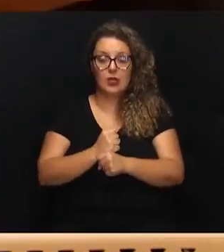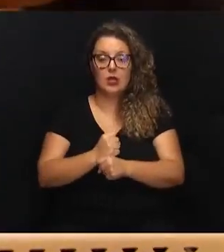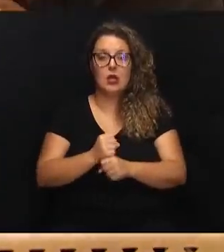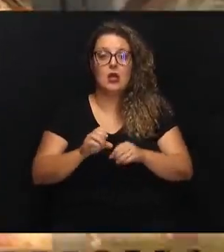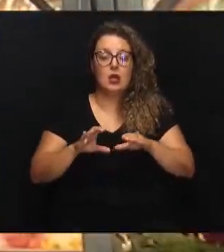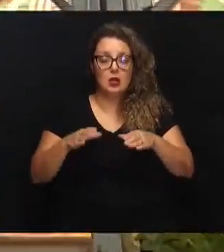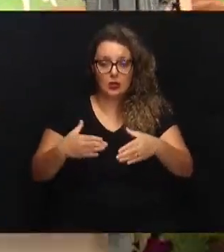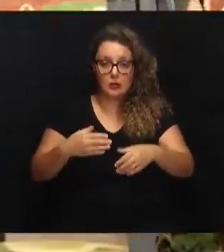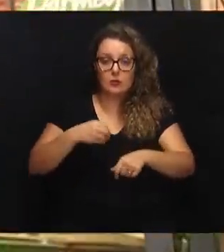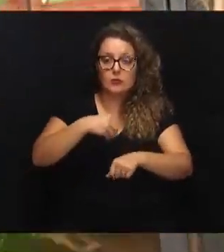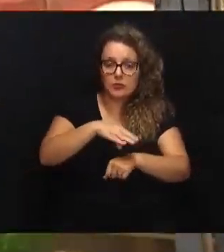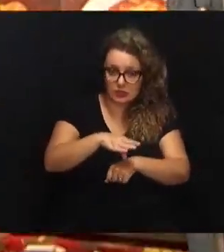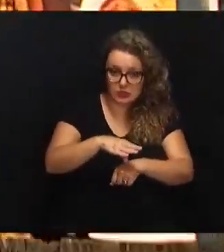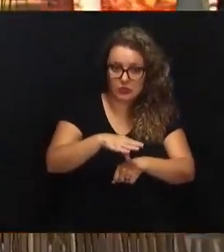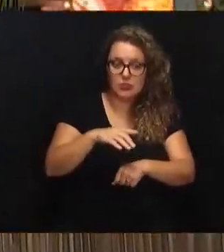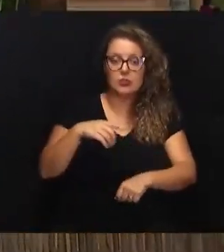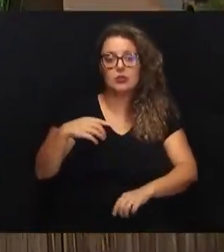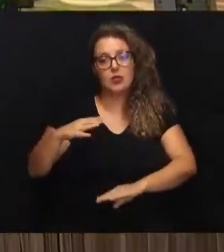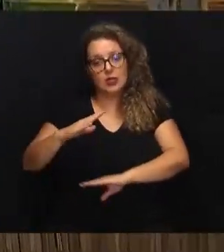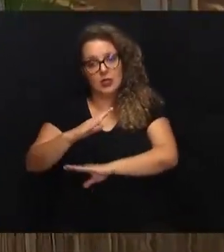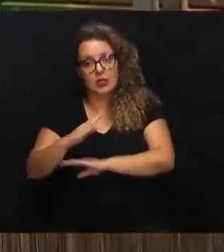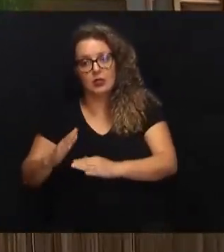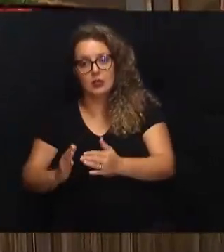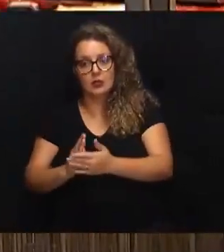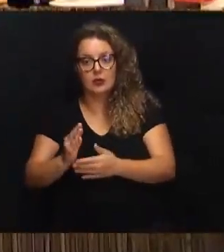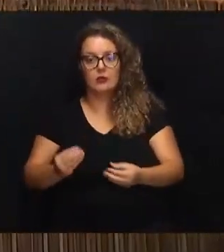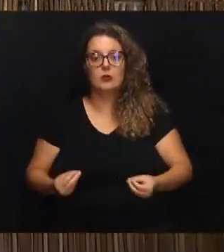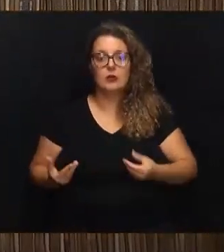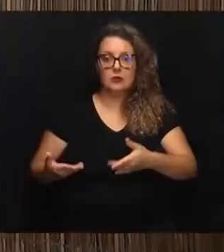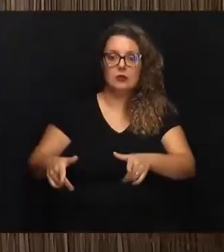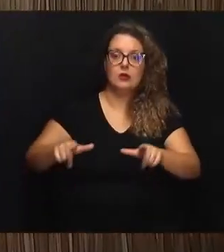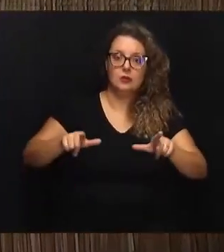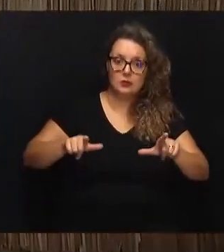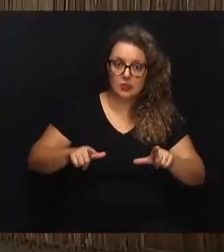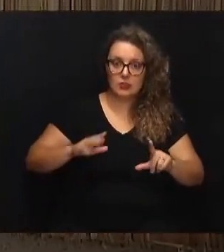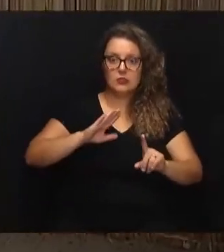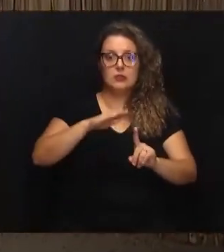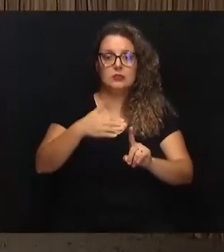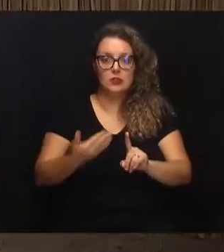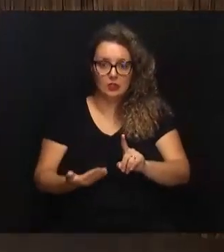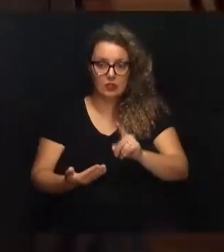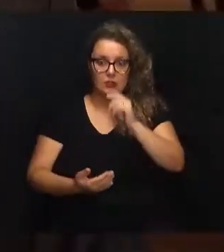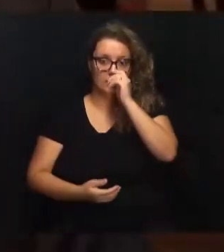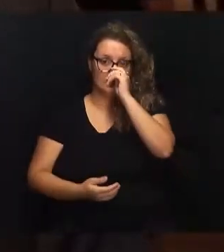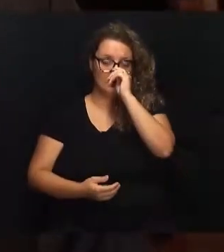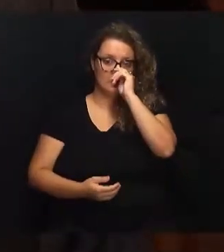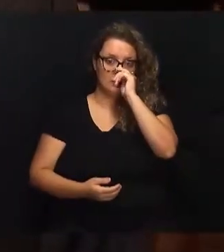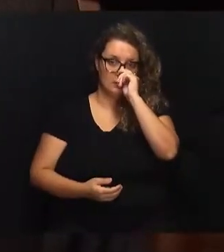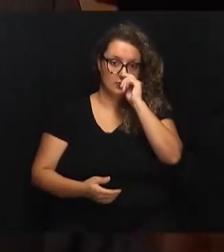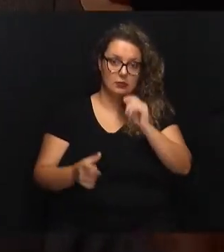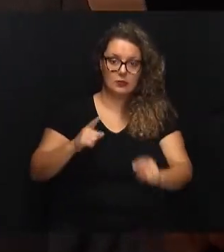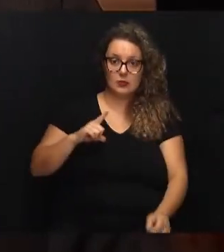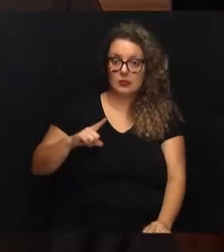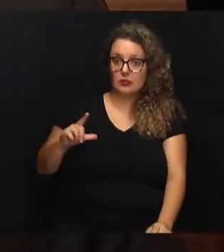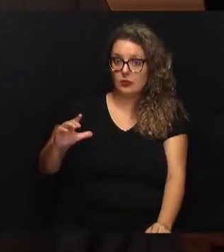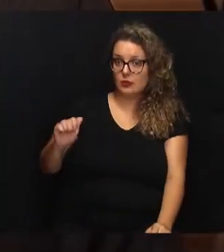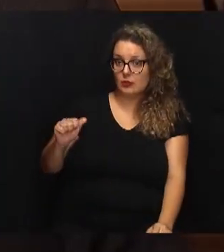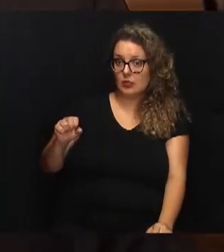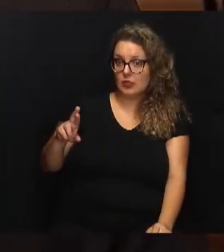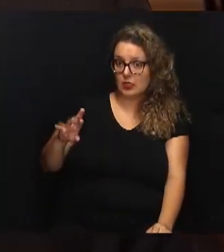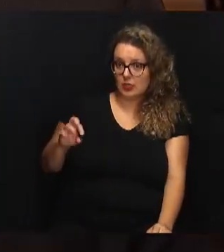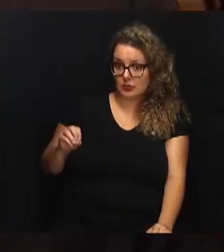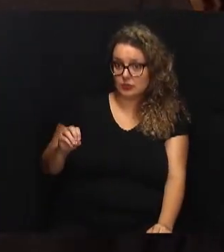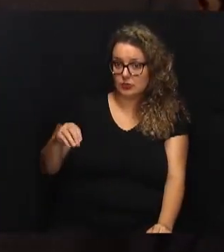Câmara aprova e a gente vai fazer a entrega dessa homenagem. Vamos ter no Castro Mendes também uma